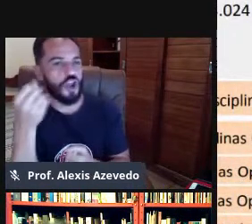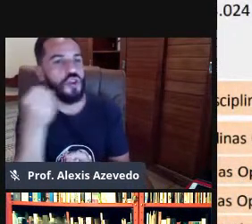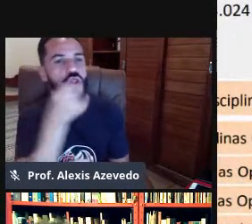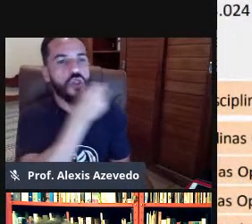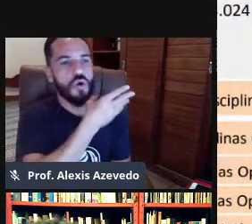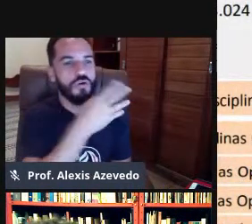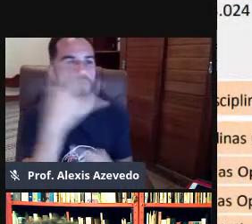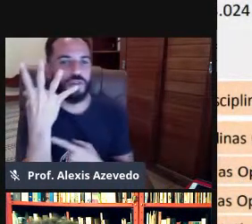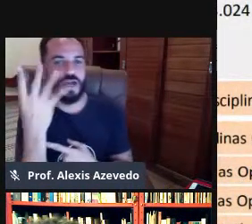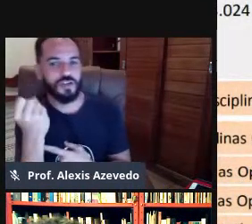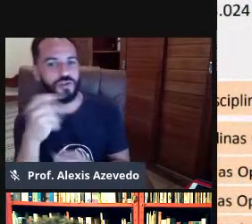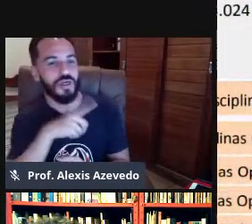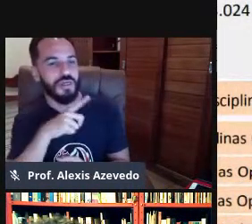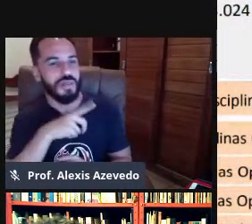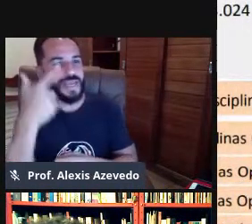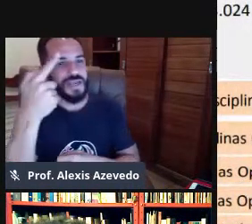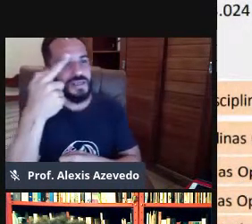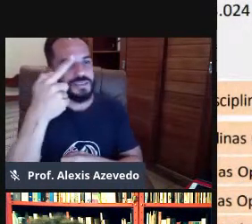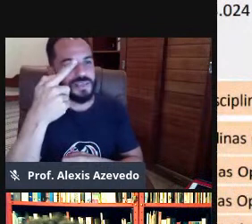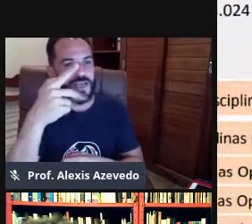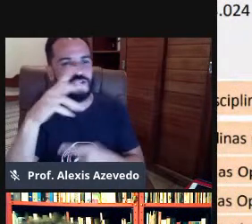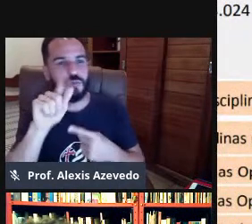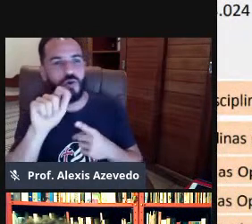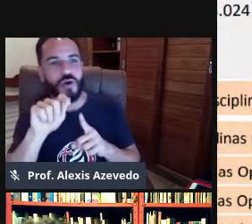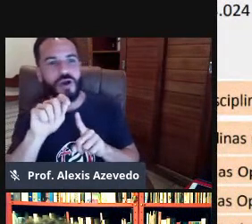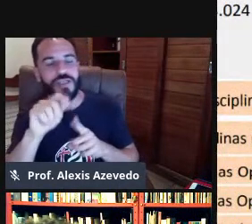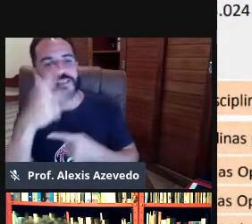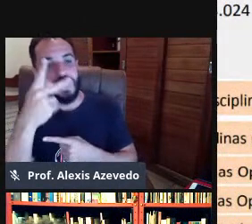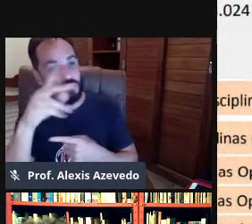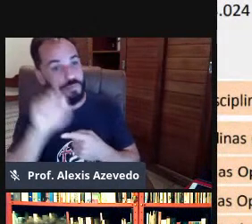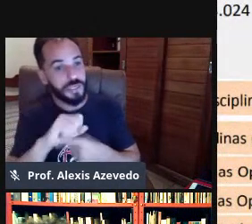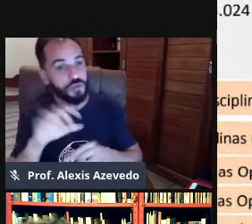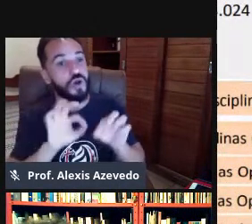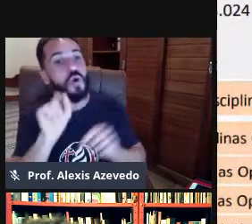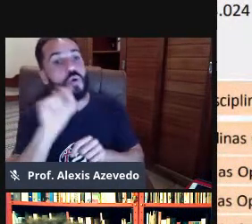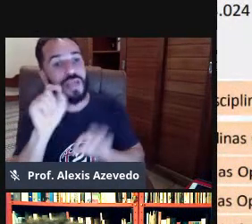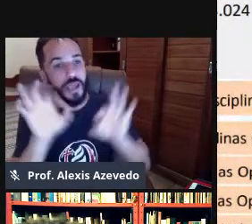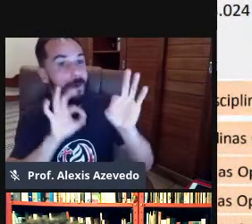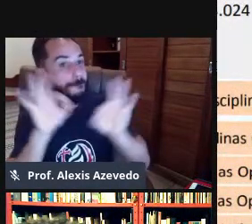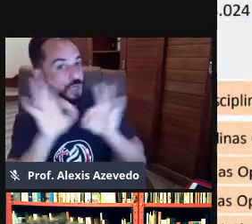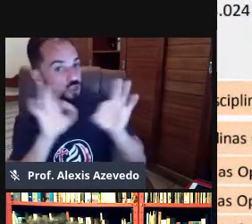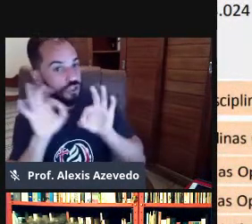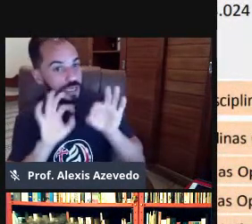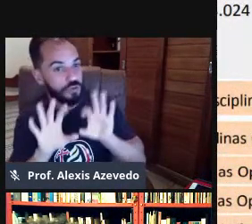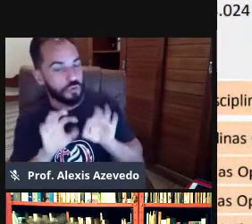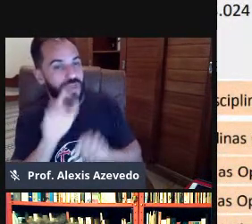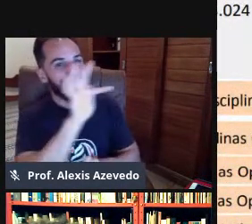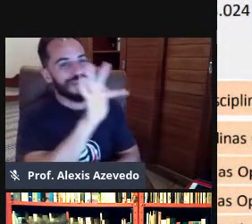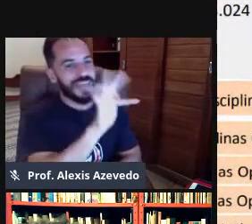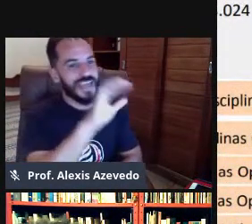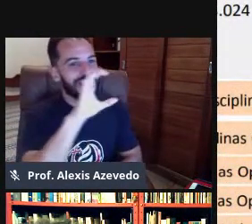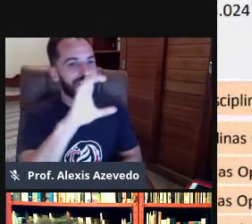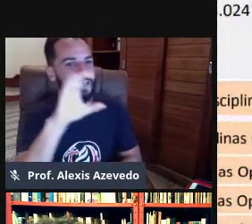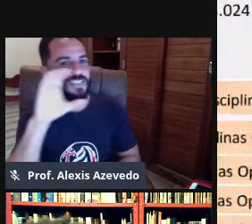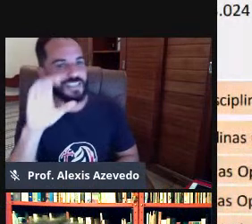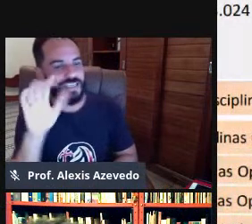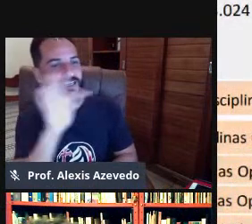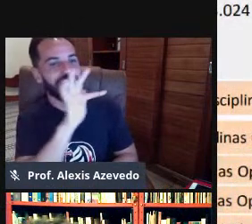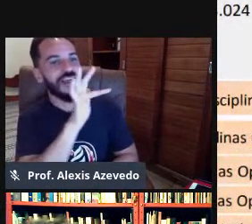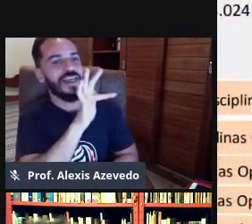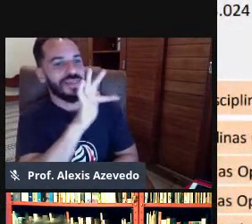sétimo período, para acompanhar a formulação do seu projeto de trabalho de conclusão de curso, né, trabalho de conclusão